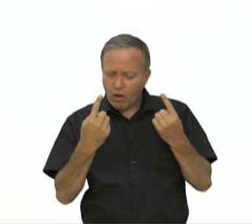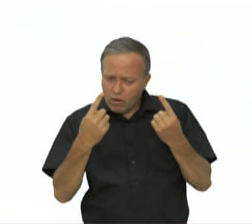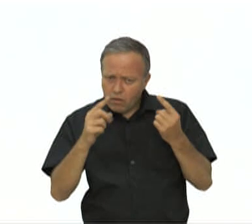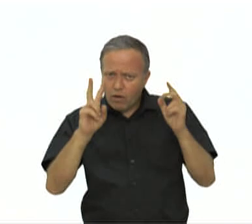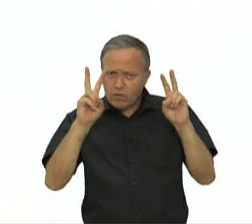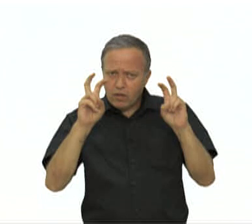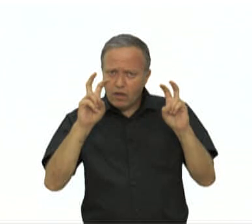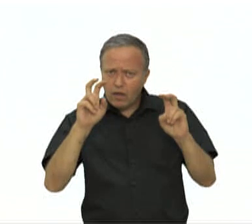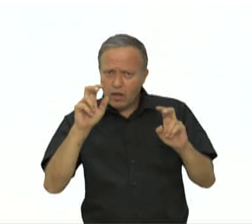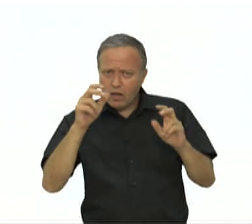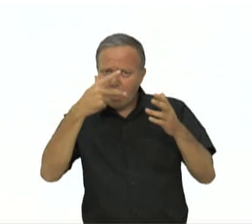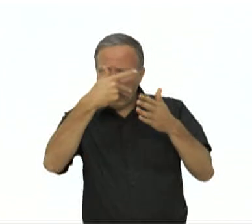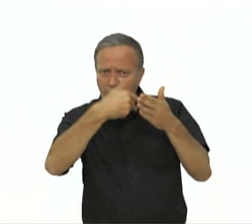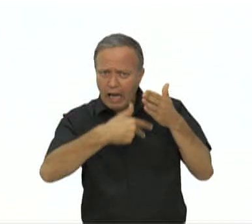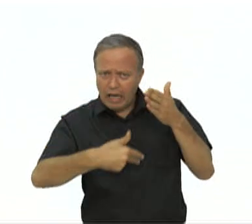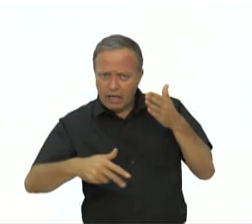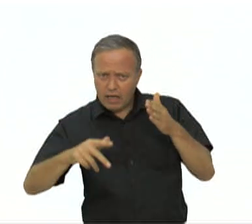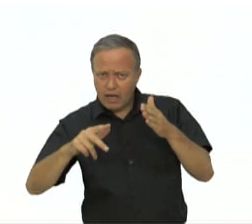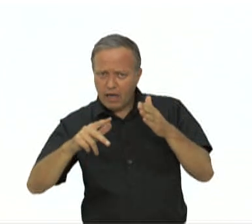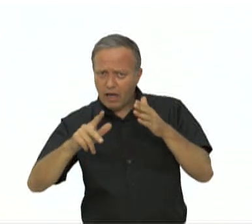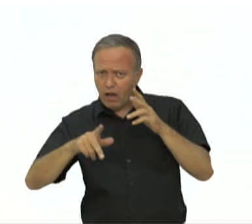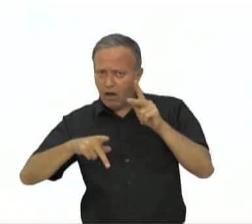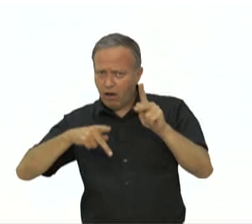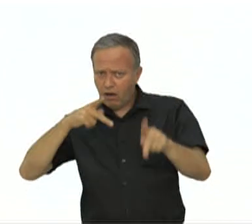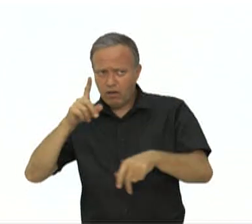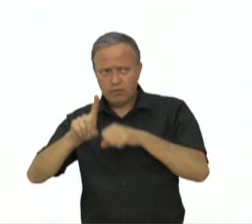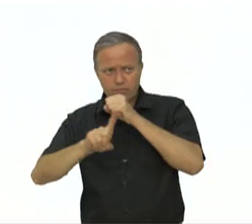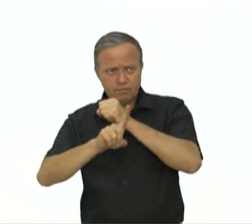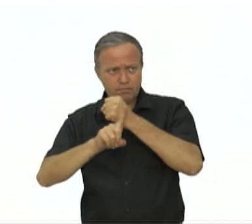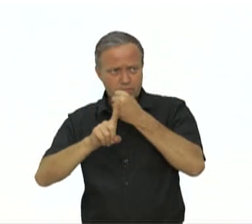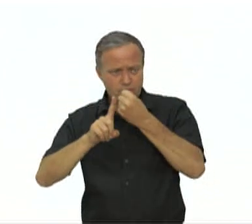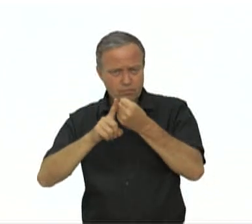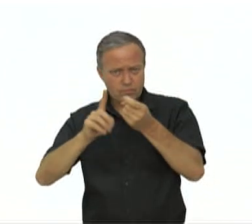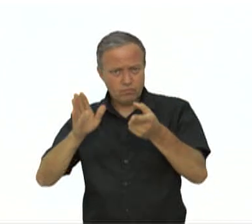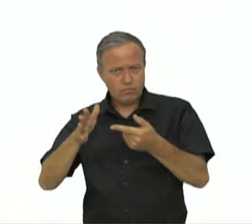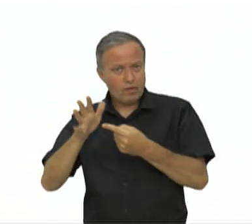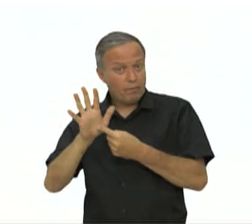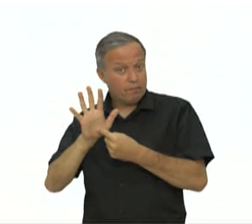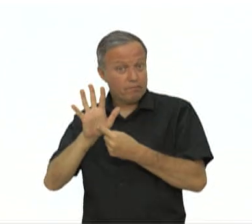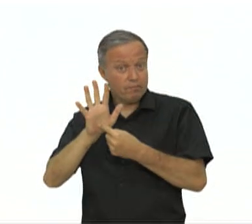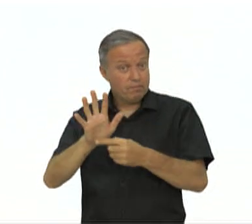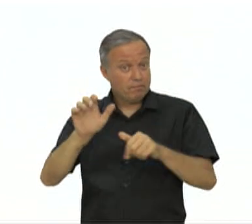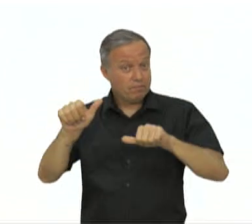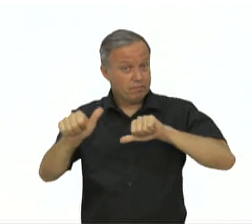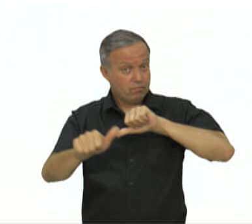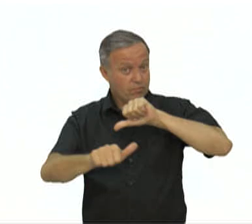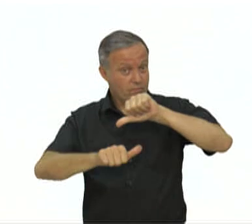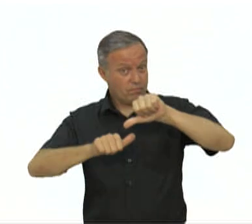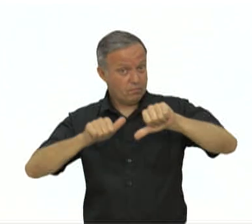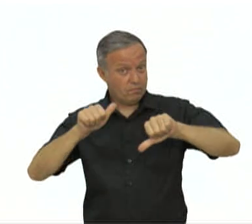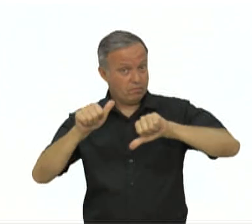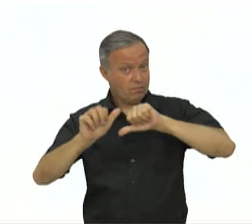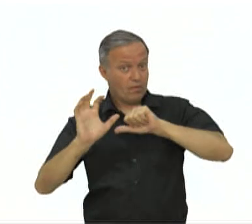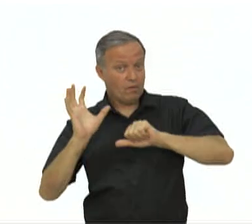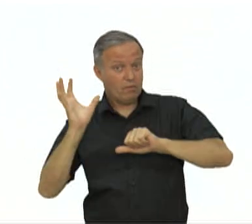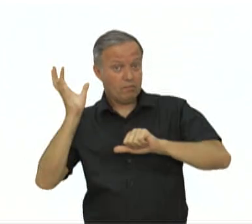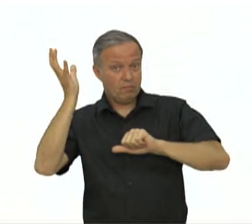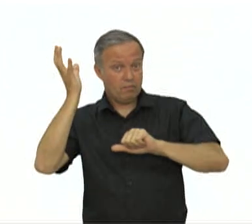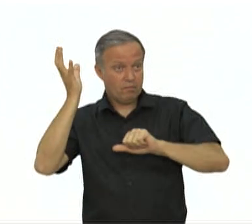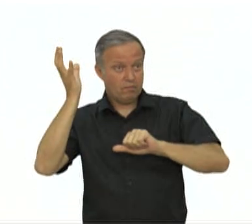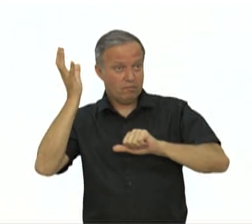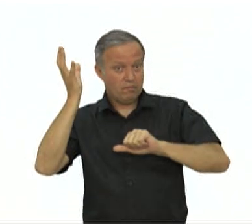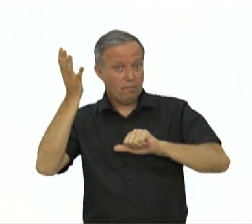a interferir sobre uma dada situação para promover alguma transformação ou reação no